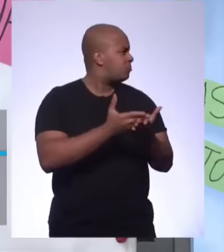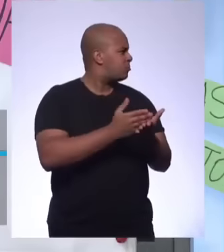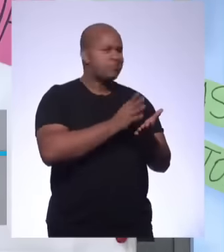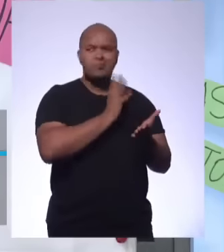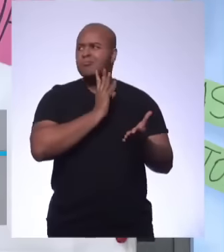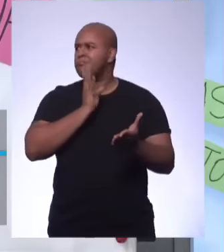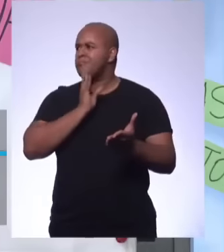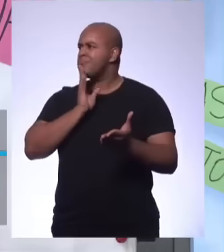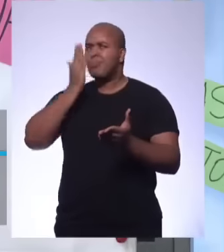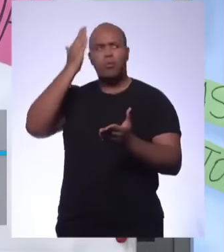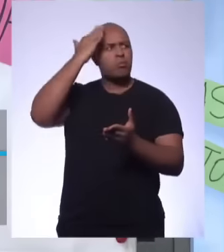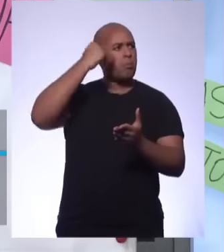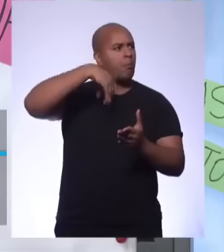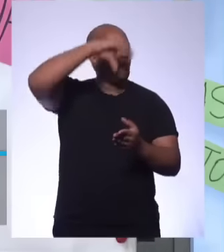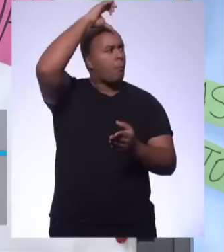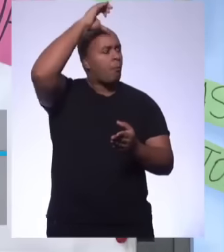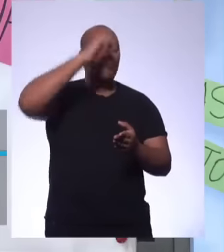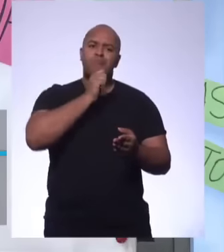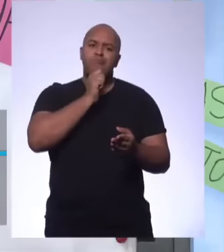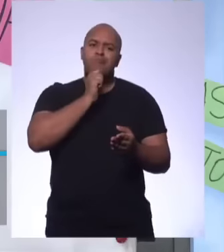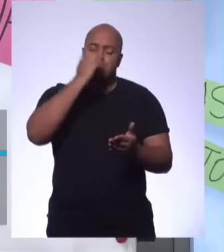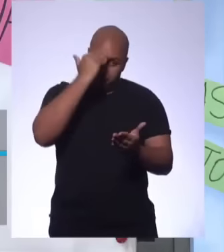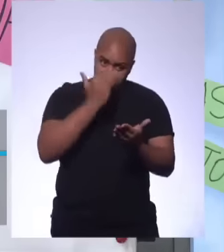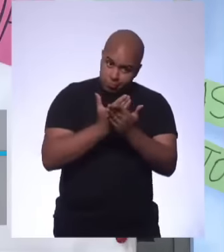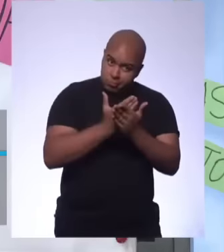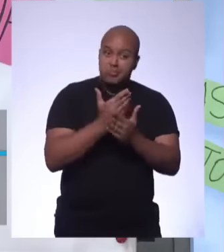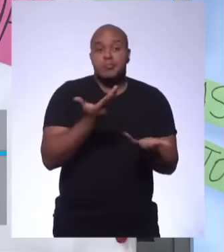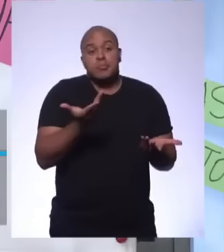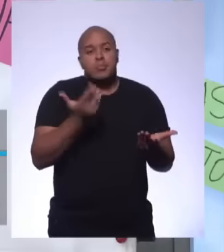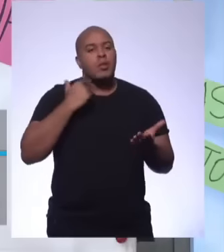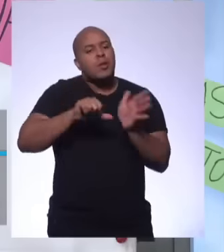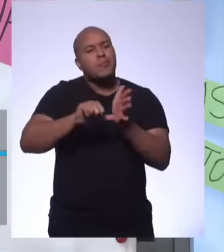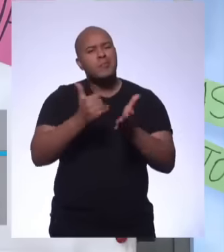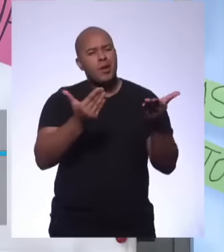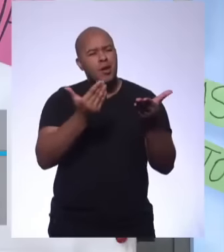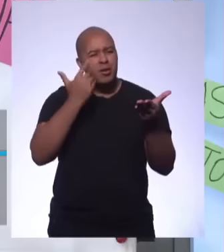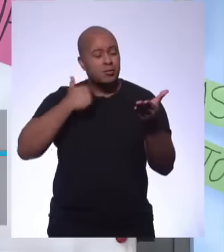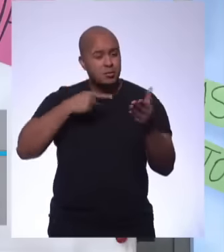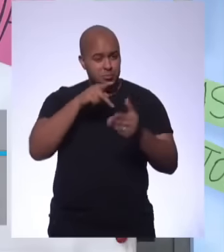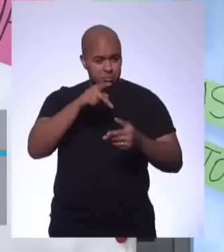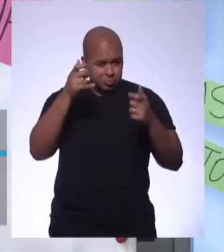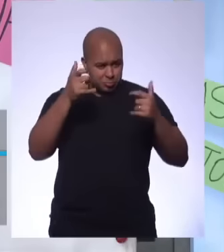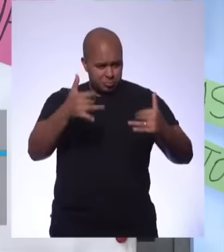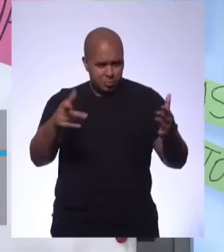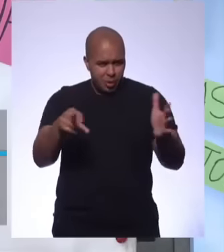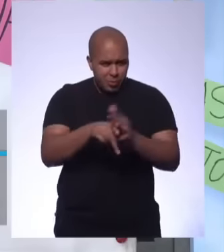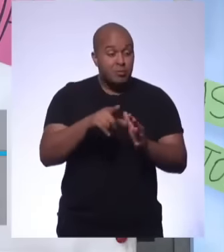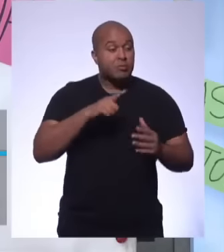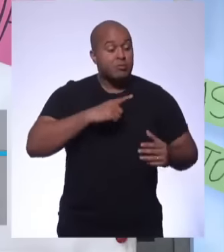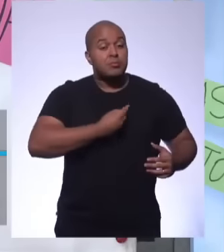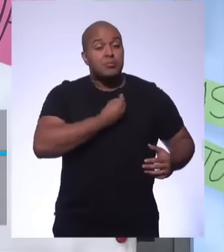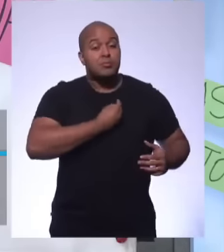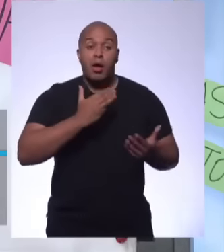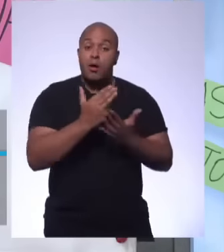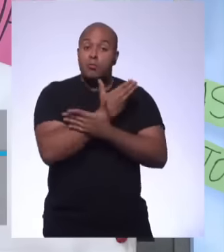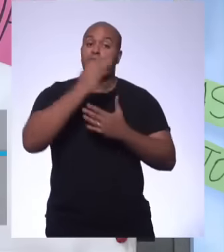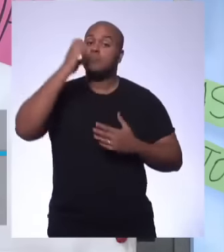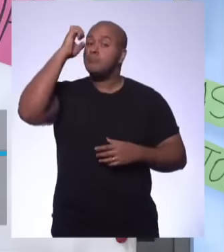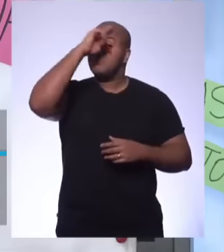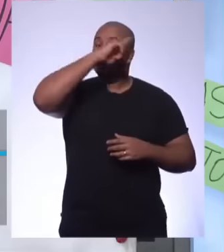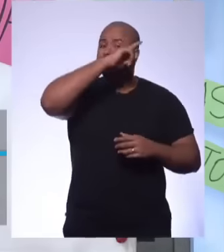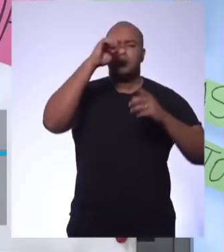eles sabiam, mas ainda não tinham certeza. Nessa primeira parte, o professor leu isso. Existiam muitas dificuldades.